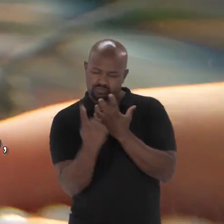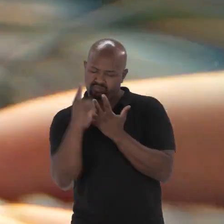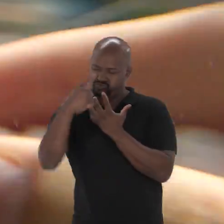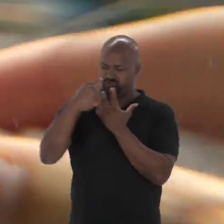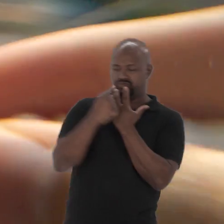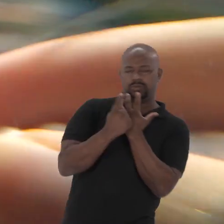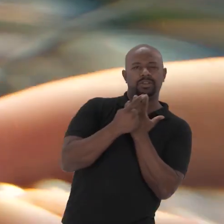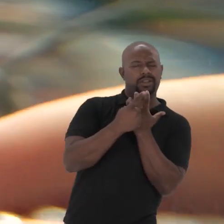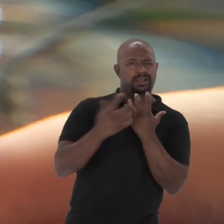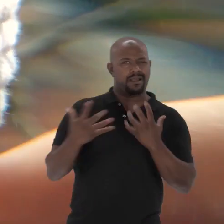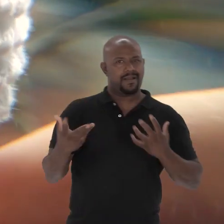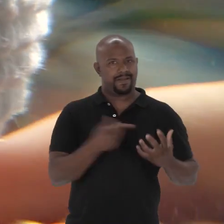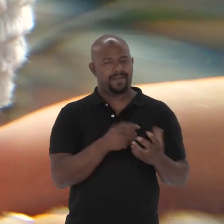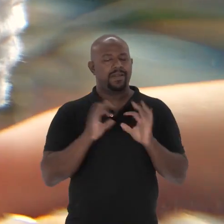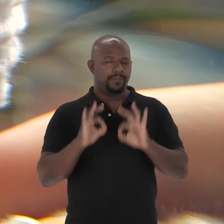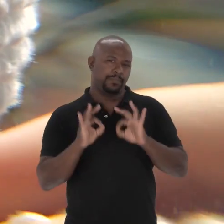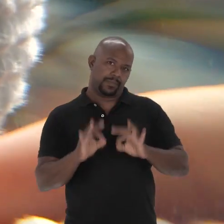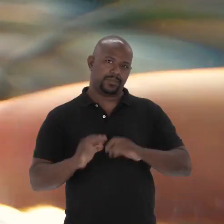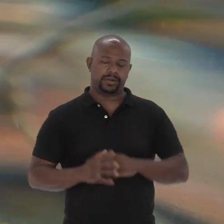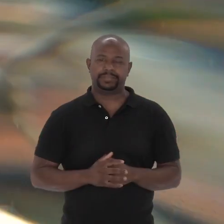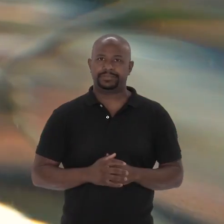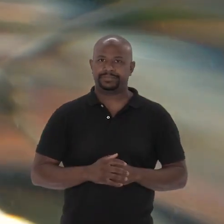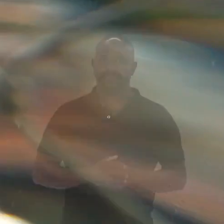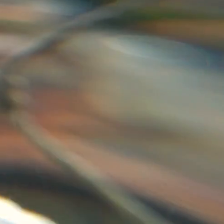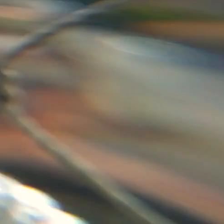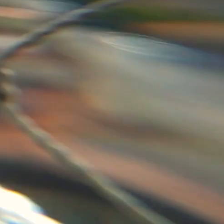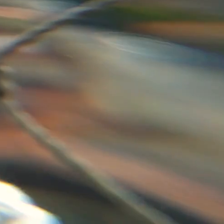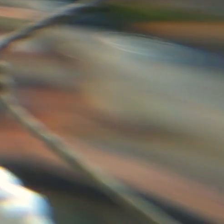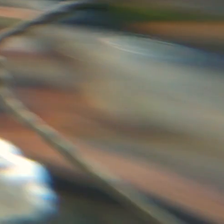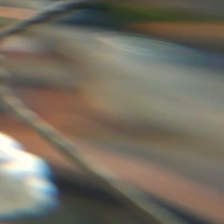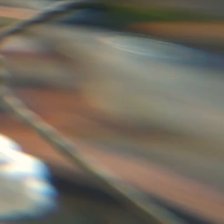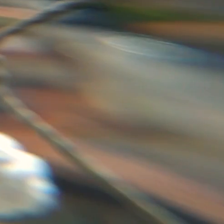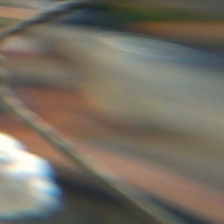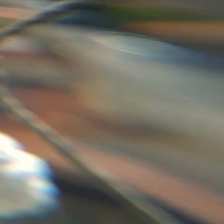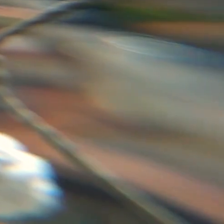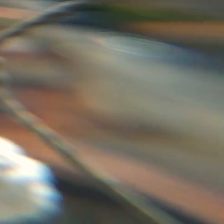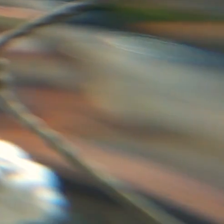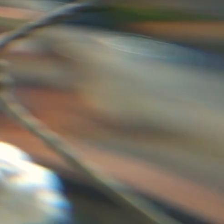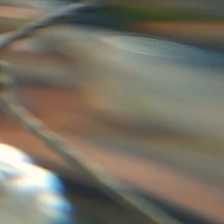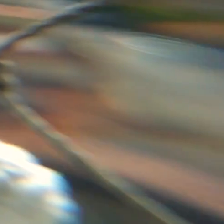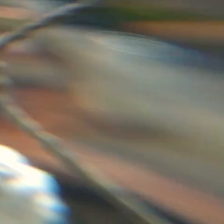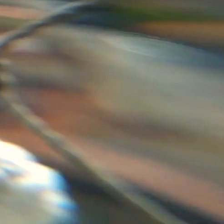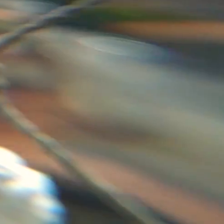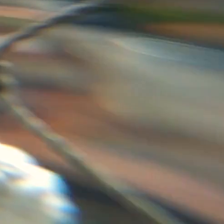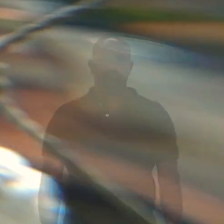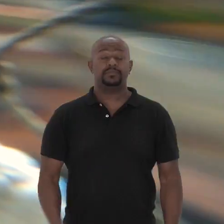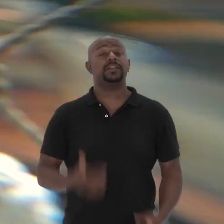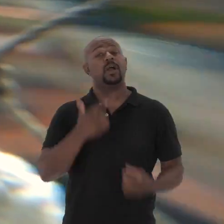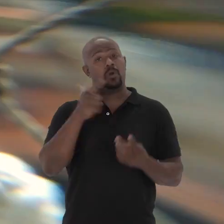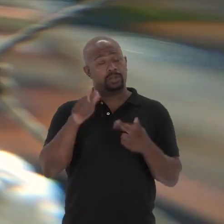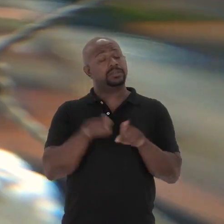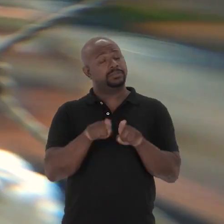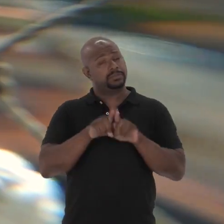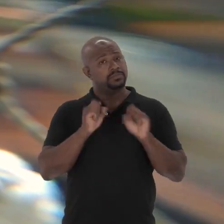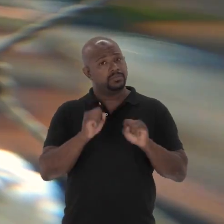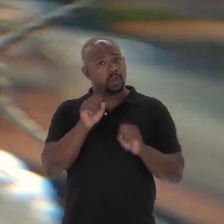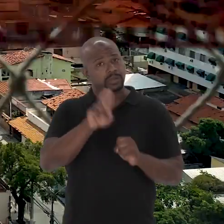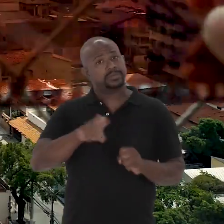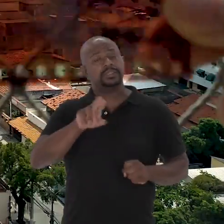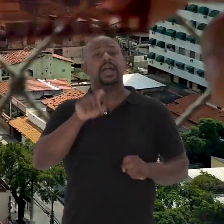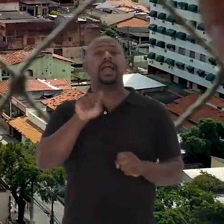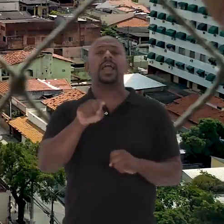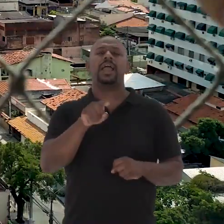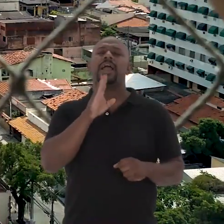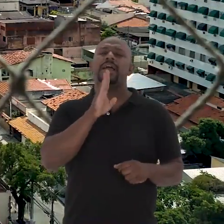copo ou afastá-lo do copo. No tronco do boneco, a logo do SUS. E outro elemento que a gente também pode utilizar